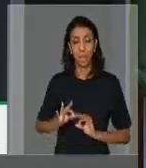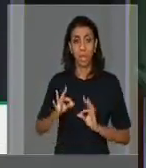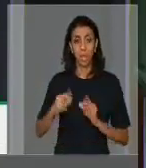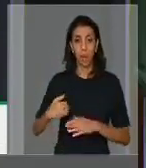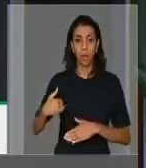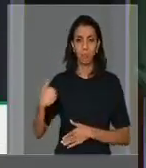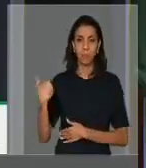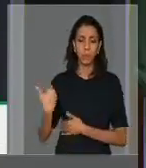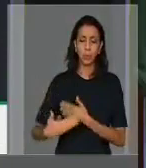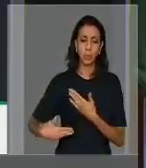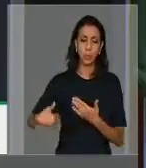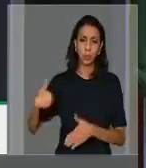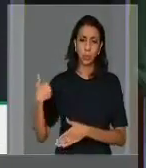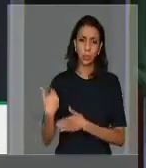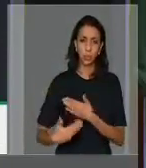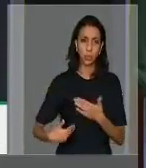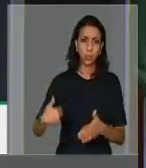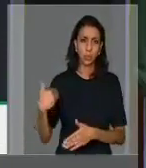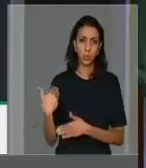processo longo